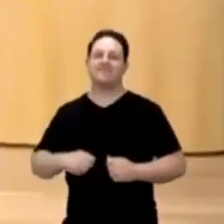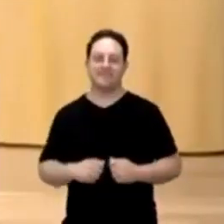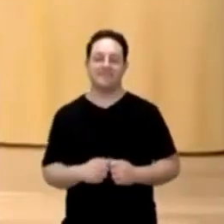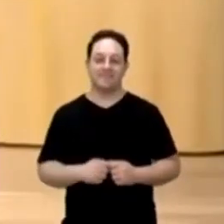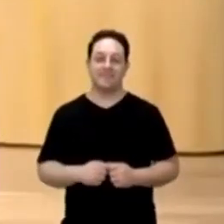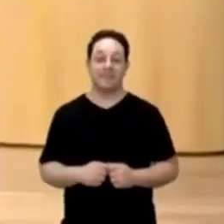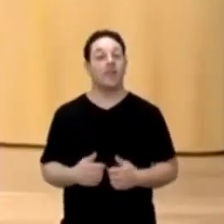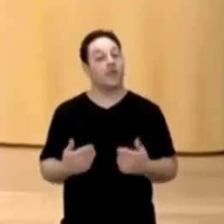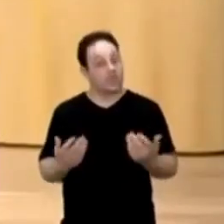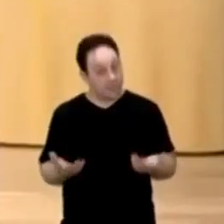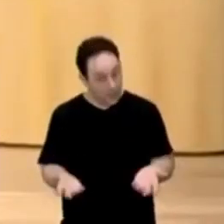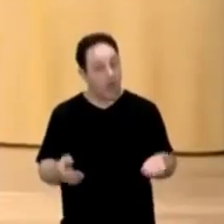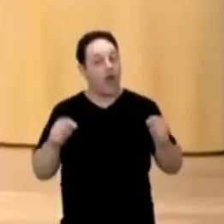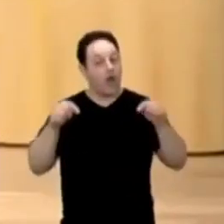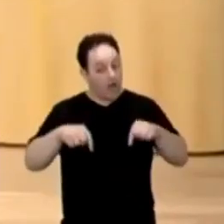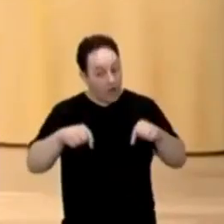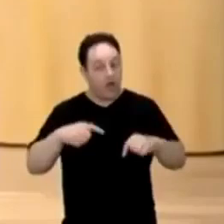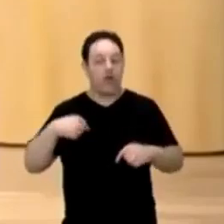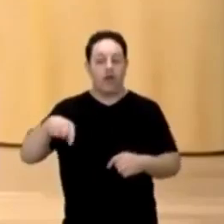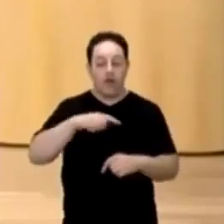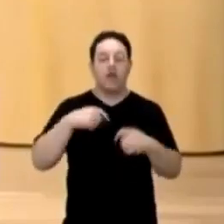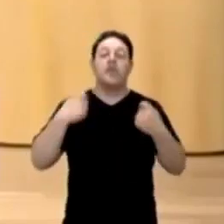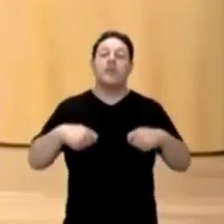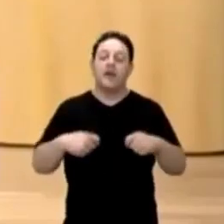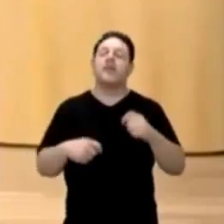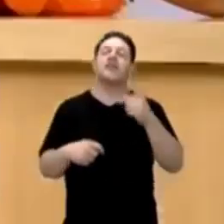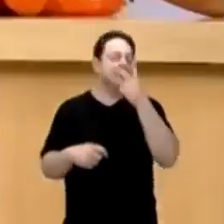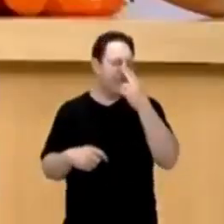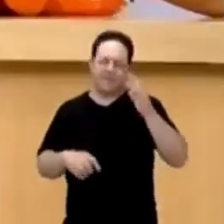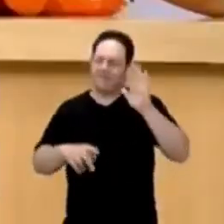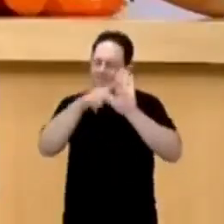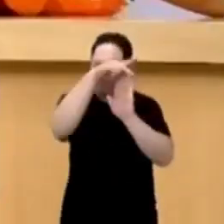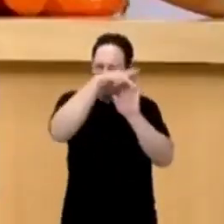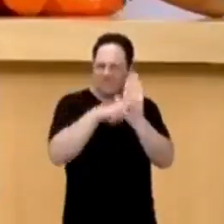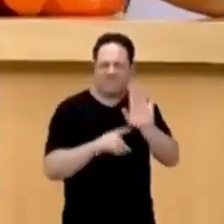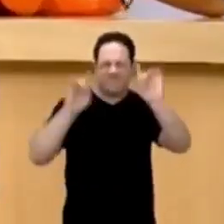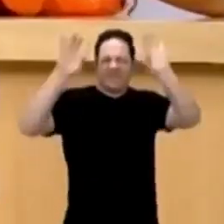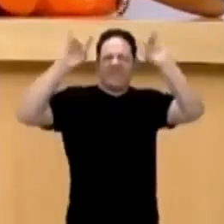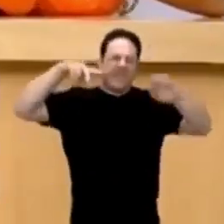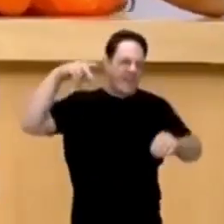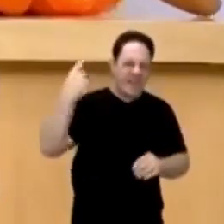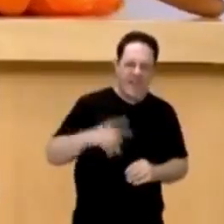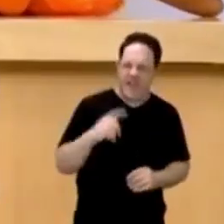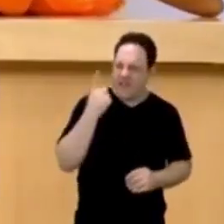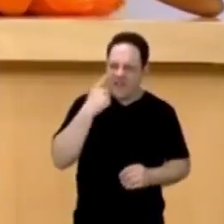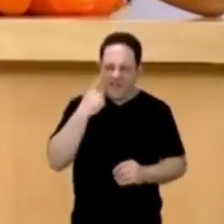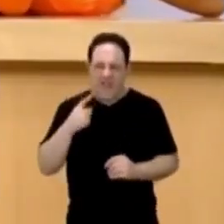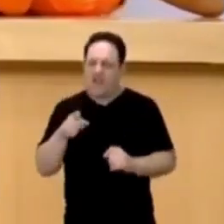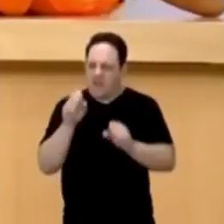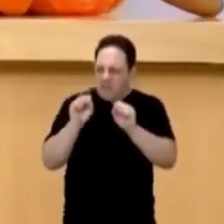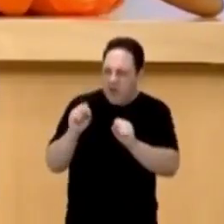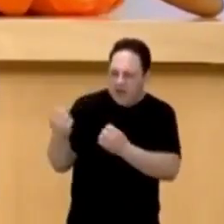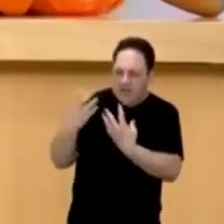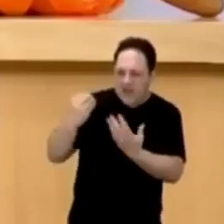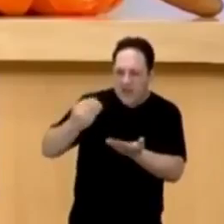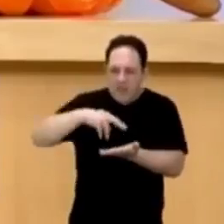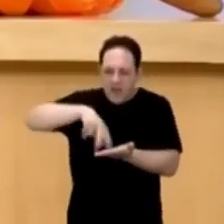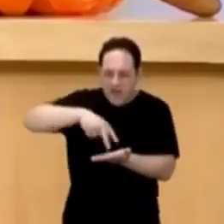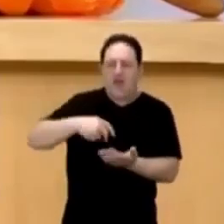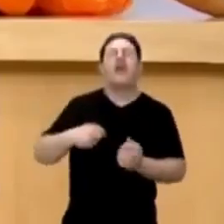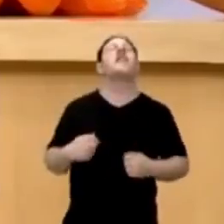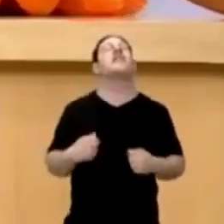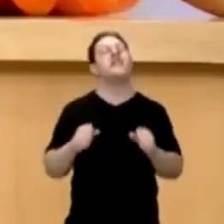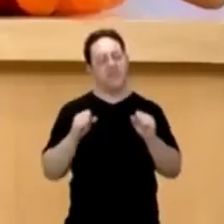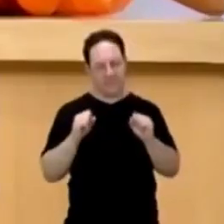E aí agora, com a Jornada X, acho que a gente consegue fazer um mega projeto lá, olha. De dança, você pode ensinar um passinho pra gente, Debbie?